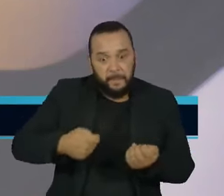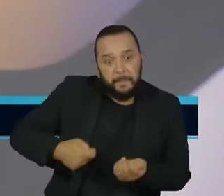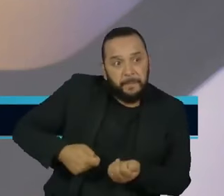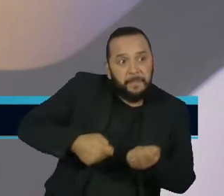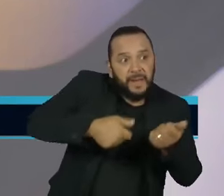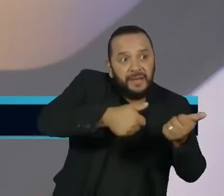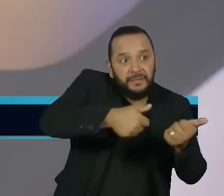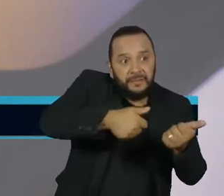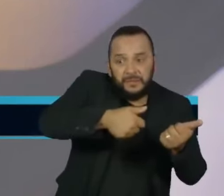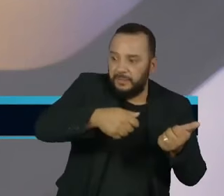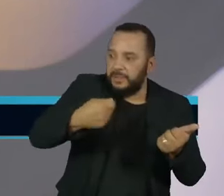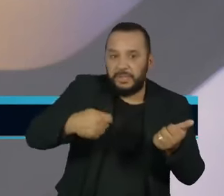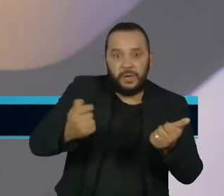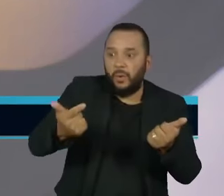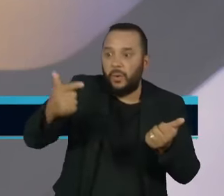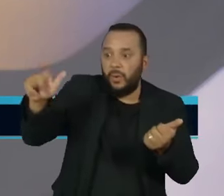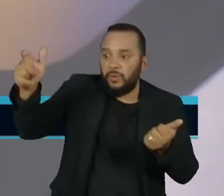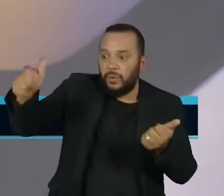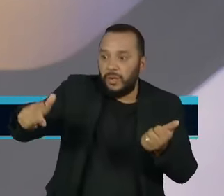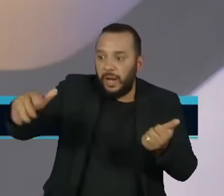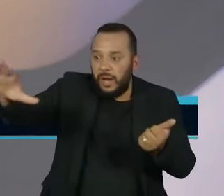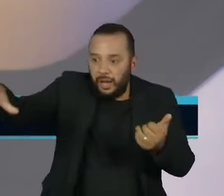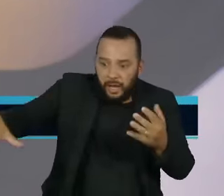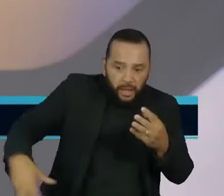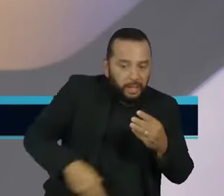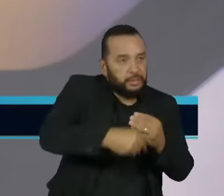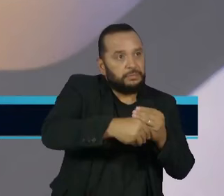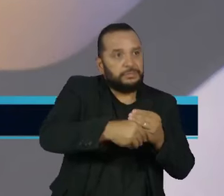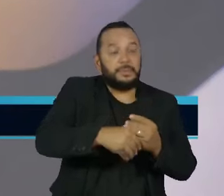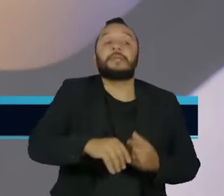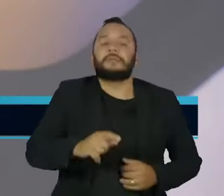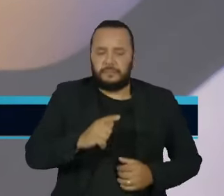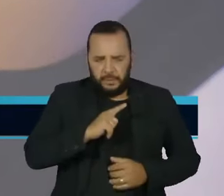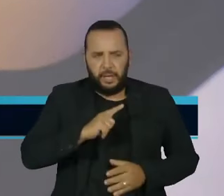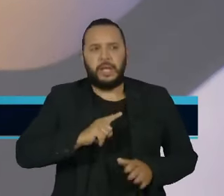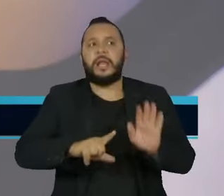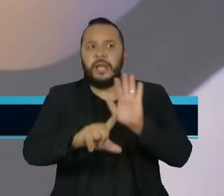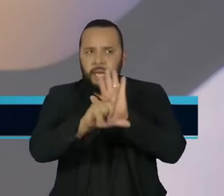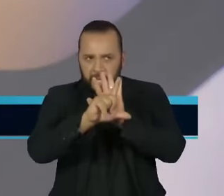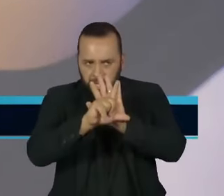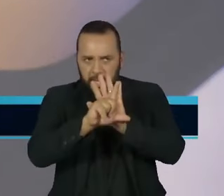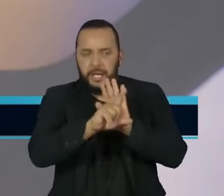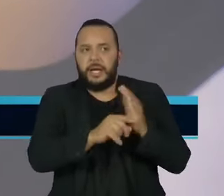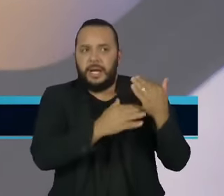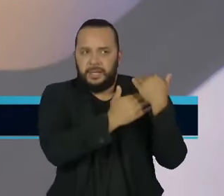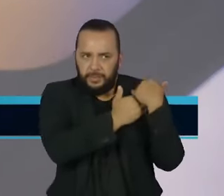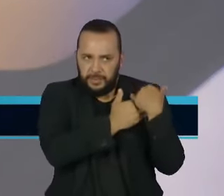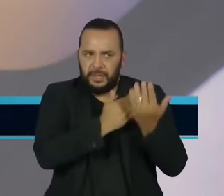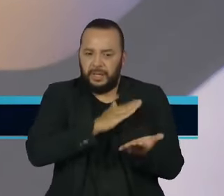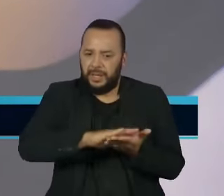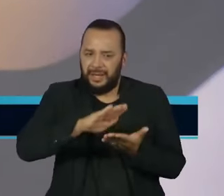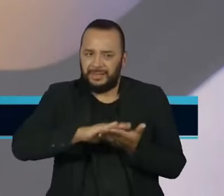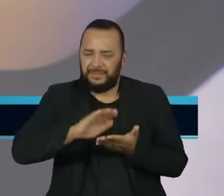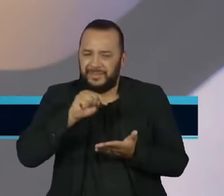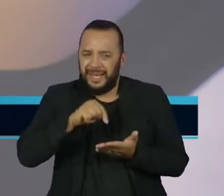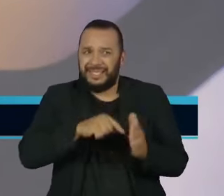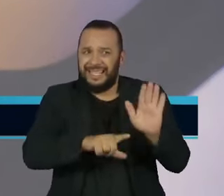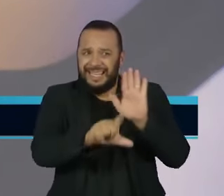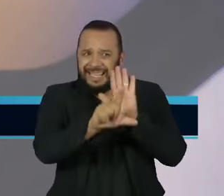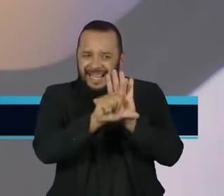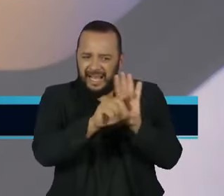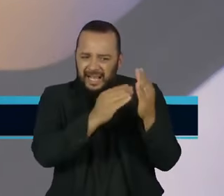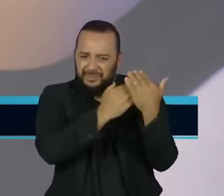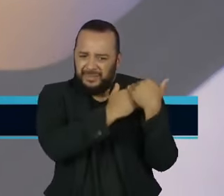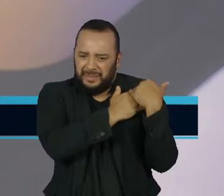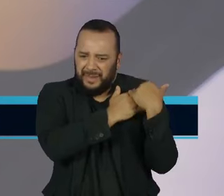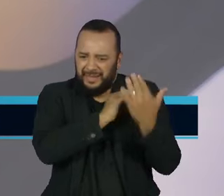receita é um dispositivo que consta de uma lei complementar que é a lei de responsabilidade fiscal Não Creio que isto qualifique